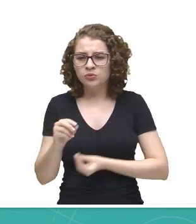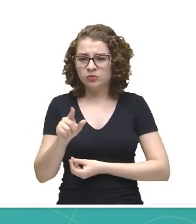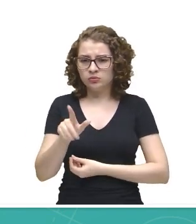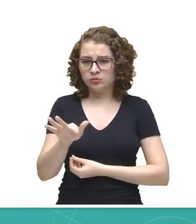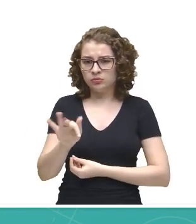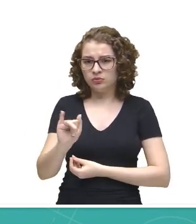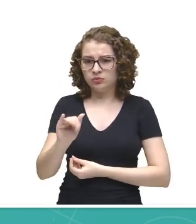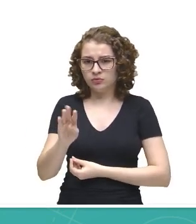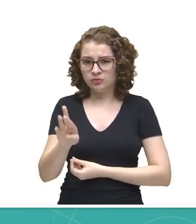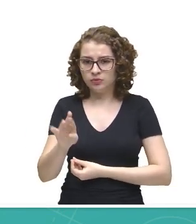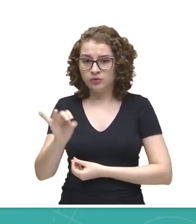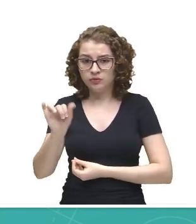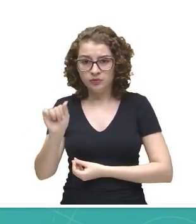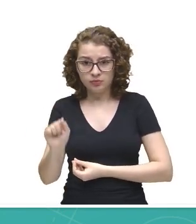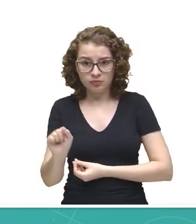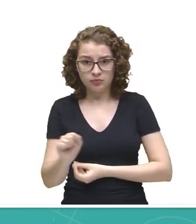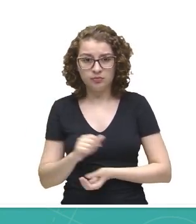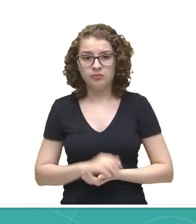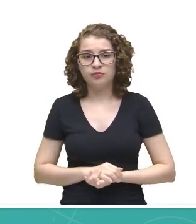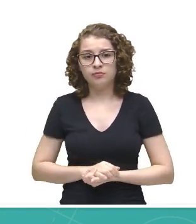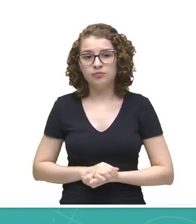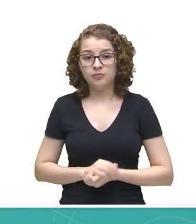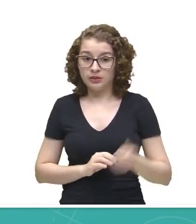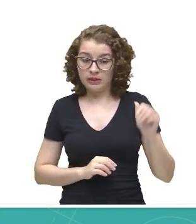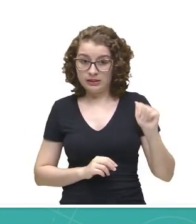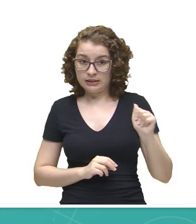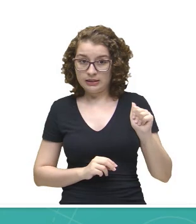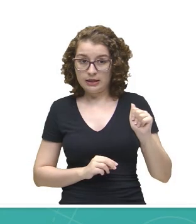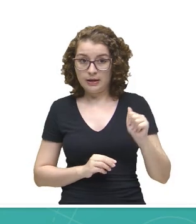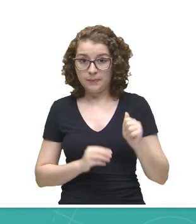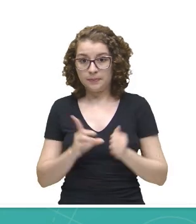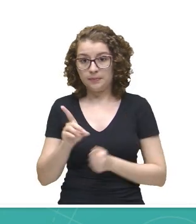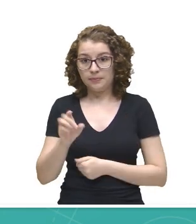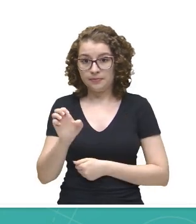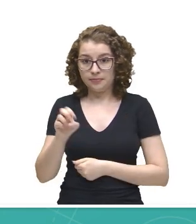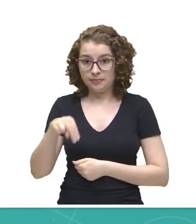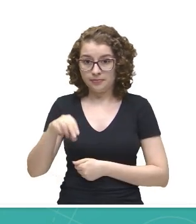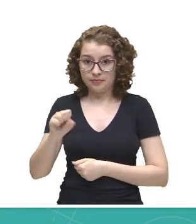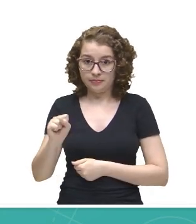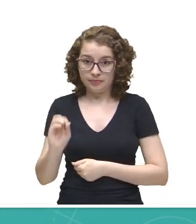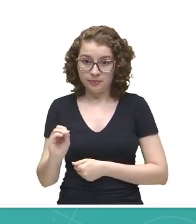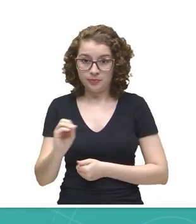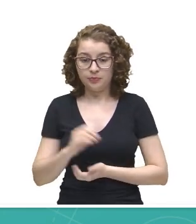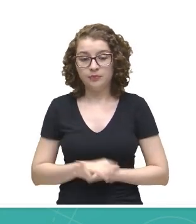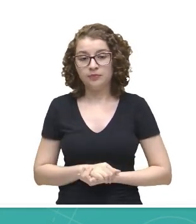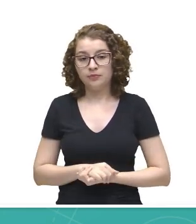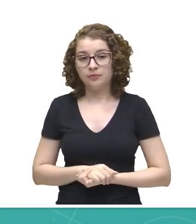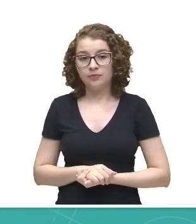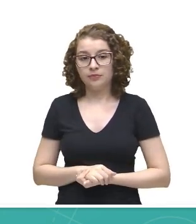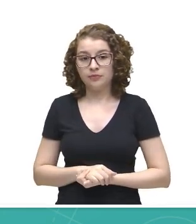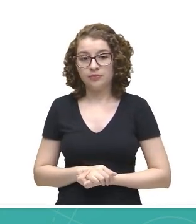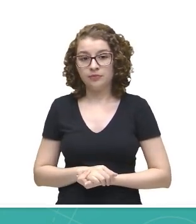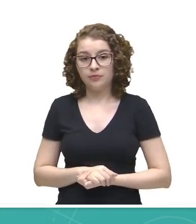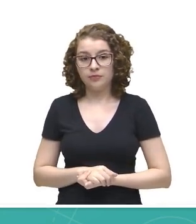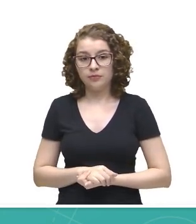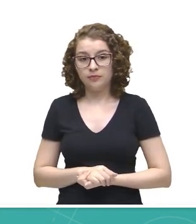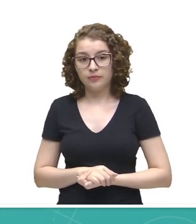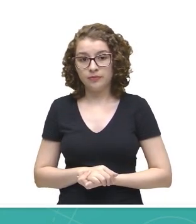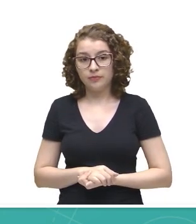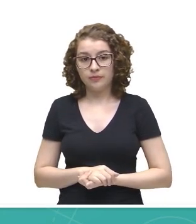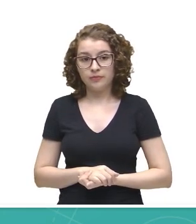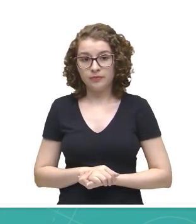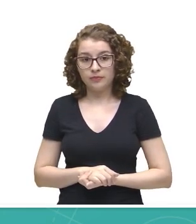conjuntivo denso, tá? Então, essa é a nossa resposta correta. Vamos observar aí no nosso gabarito, né?